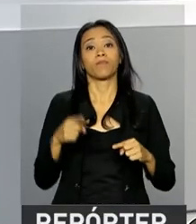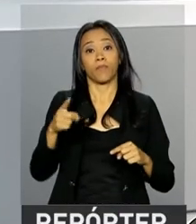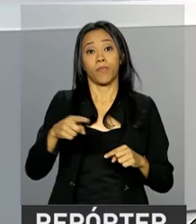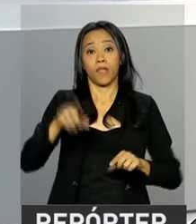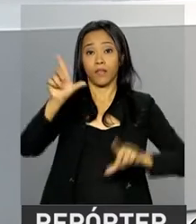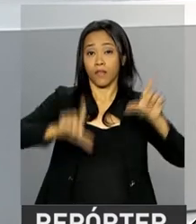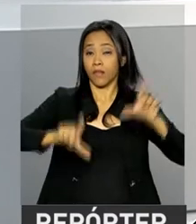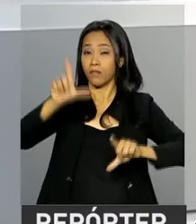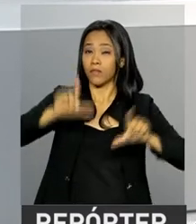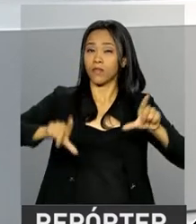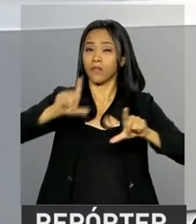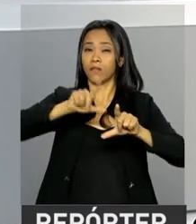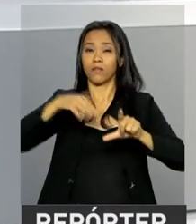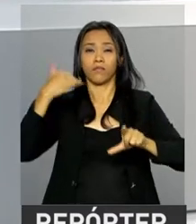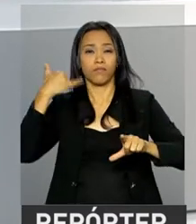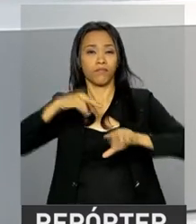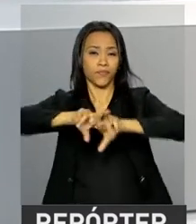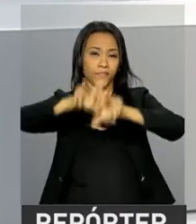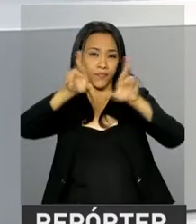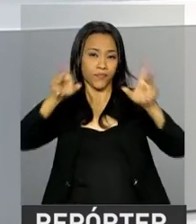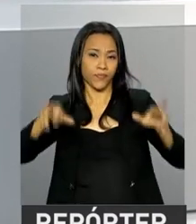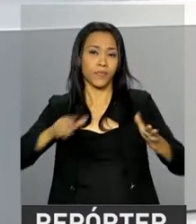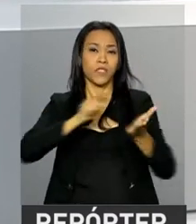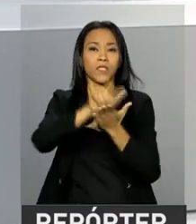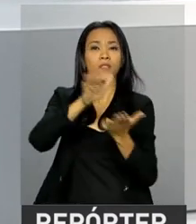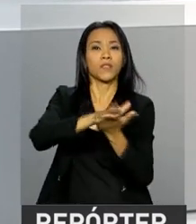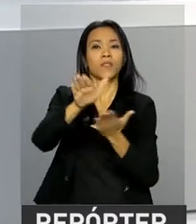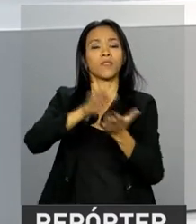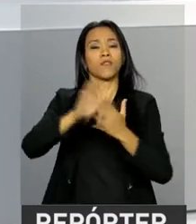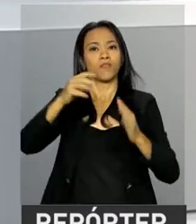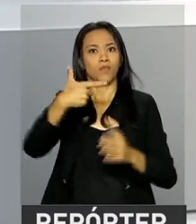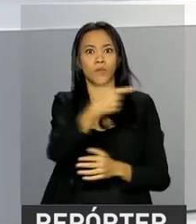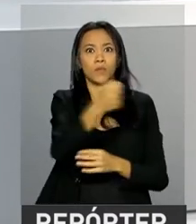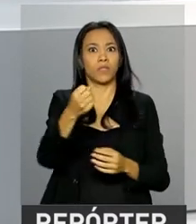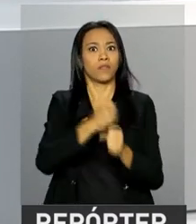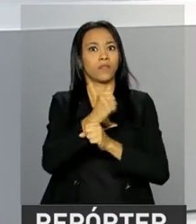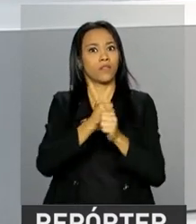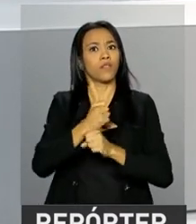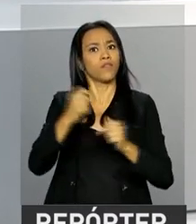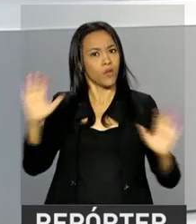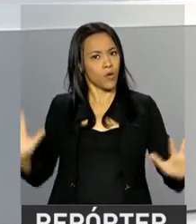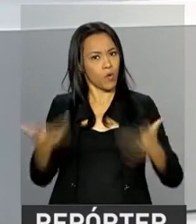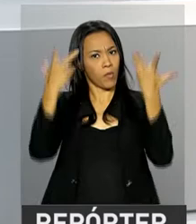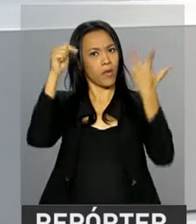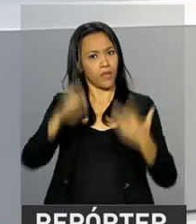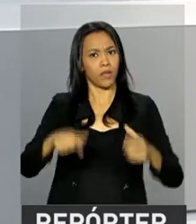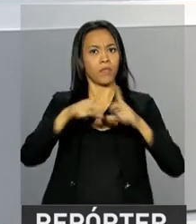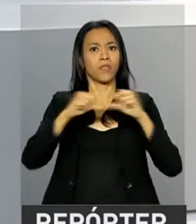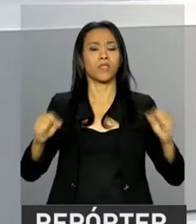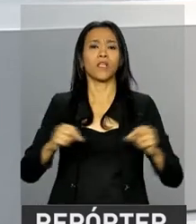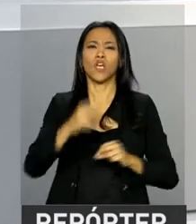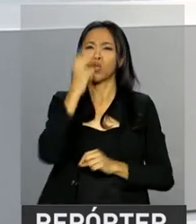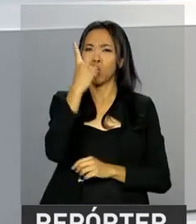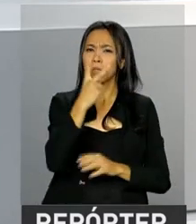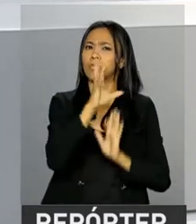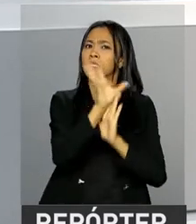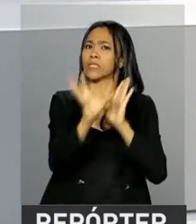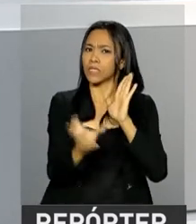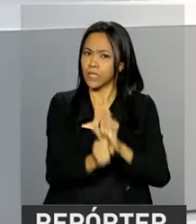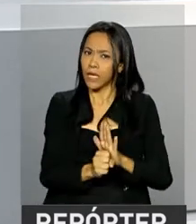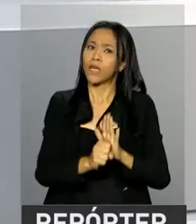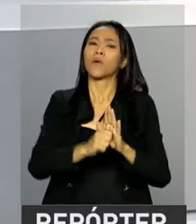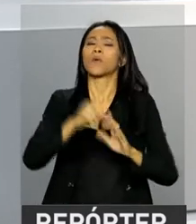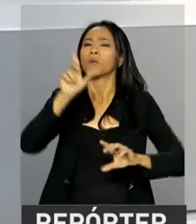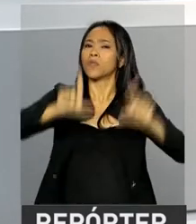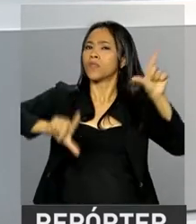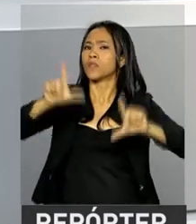nacional completou 209 anos no último sábado e a data foi comemorada aqui em Brasília. Ao longo desses mais de dois séculos, a imprensa